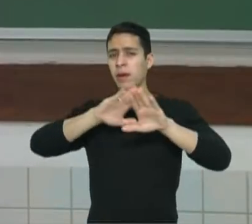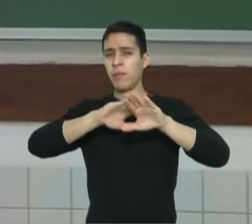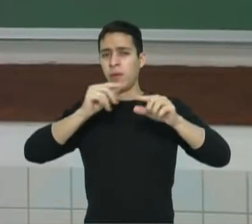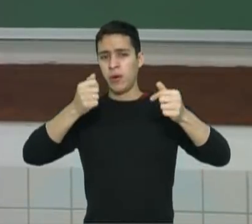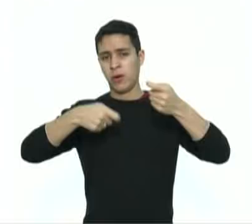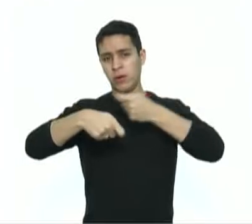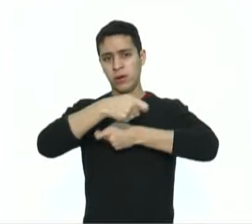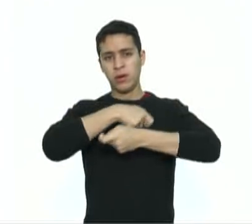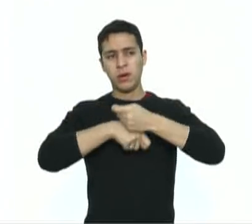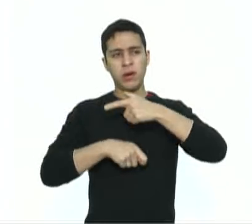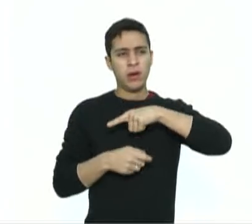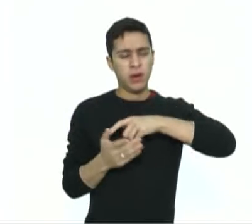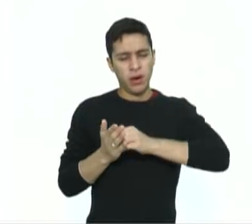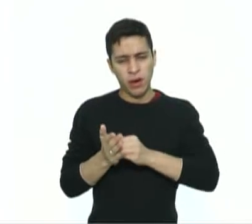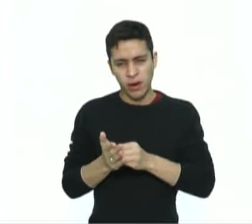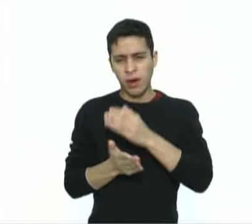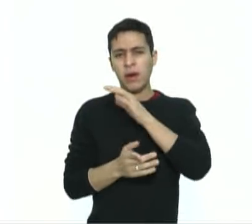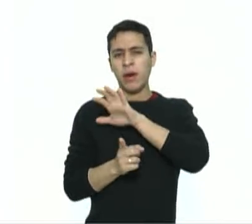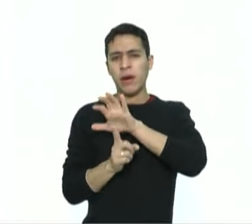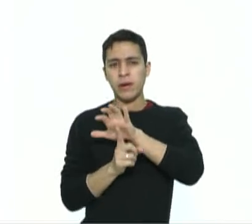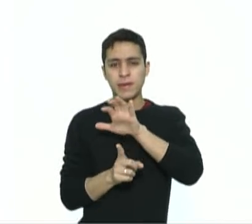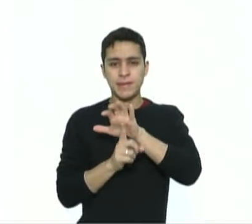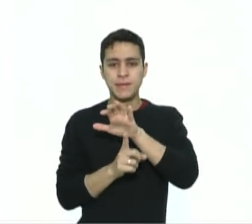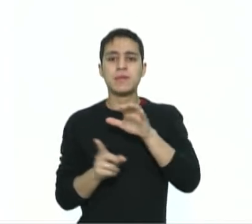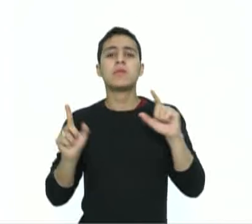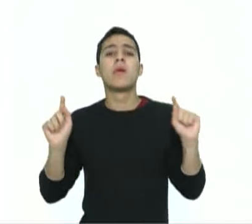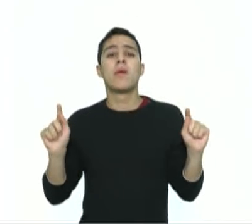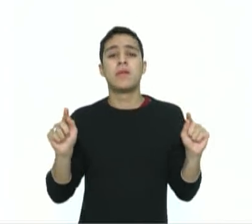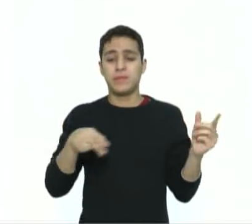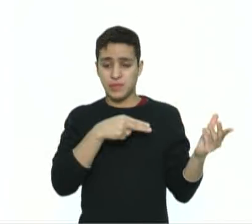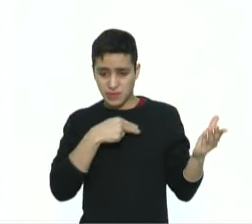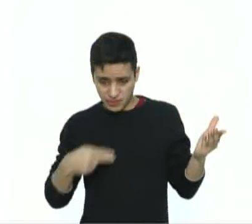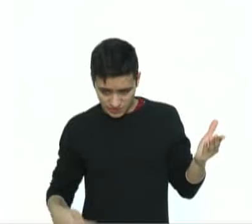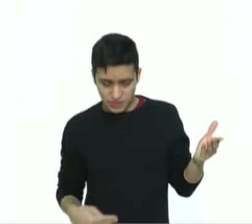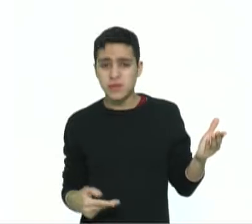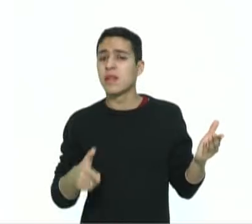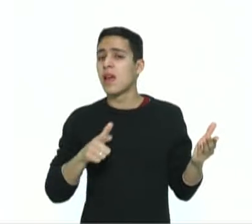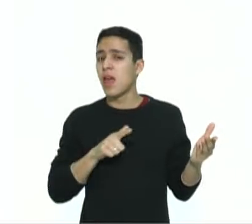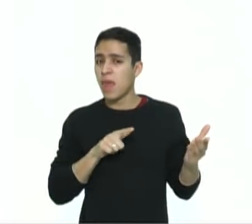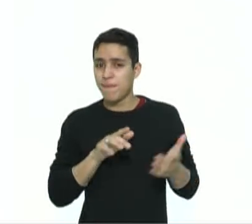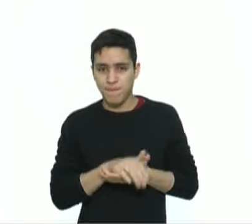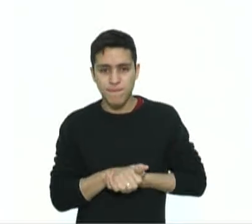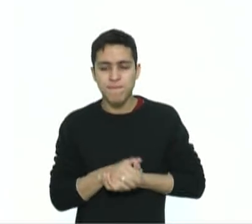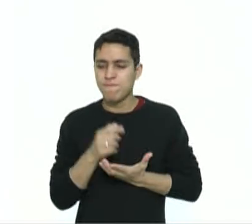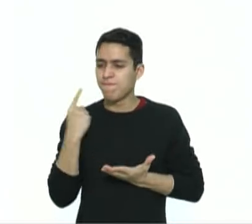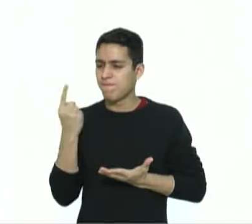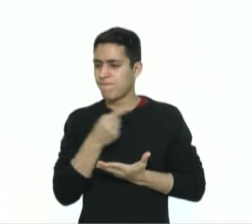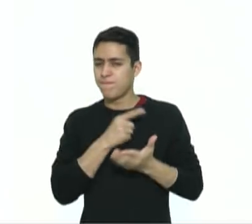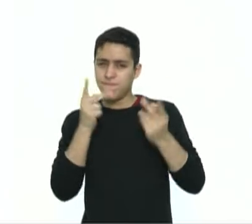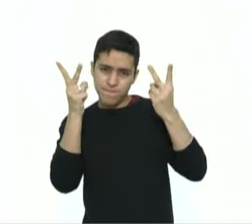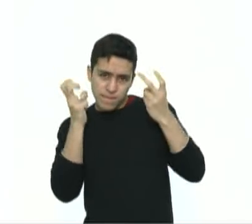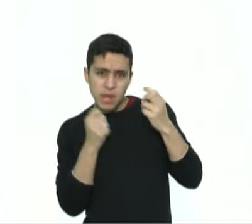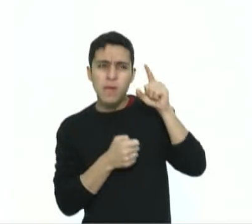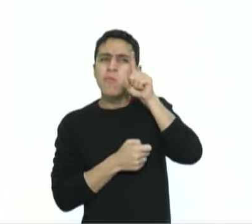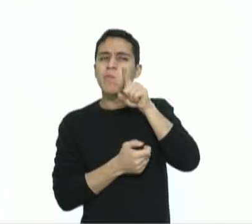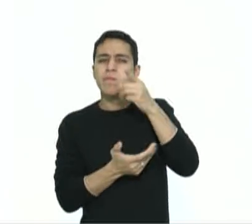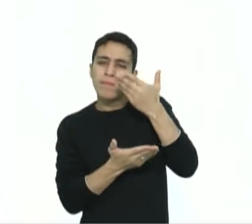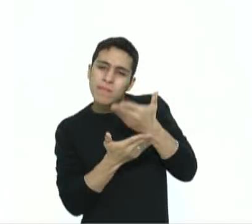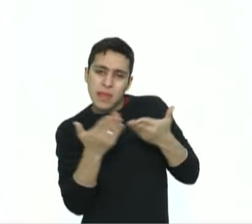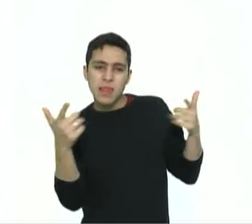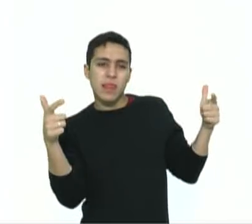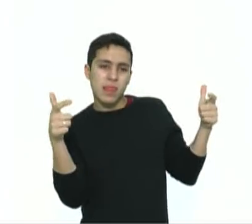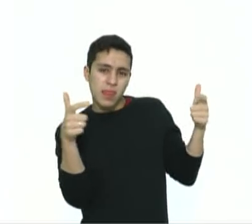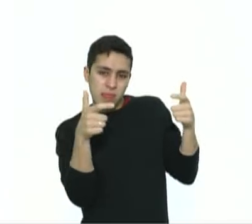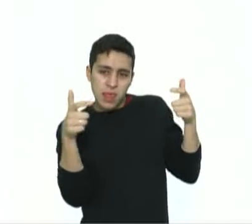nós temos muita influência chinesa chegando até nós. A gente percebe que os Estados Unidos estão perdendo espaço,